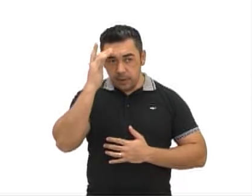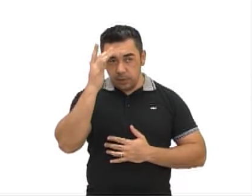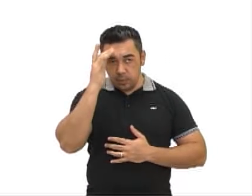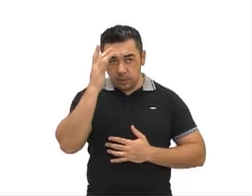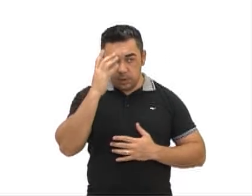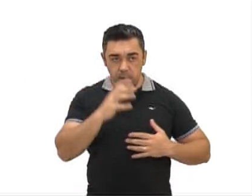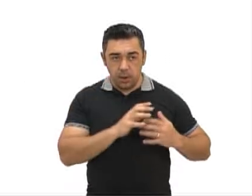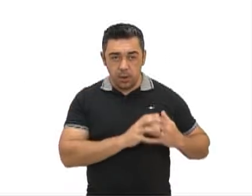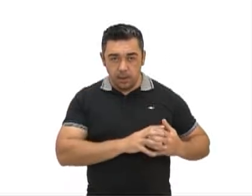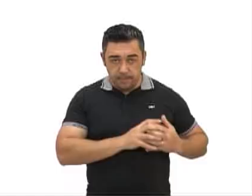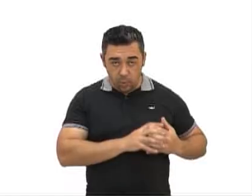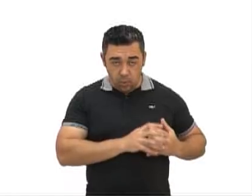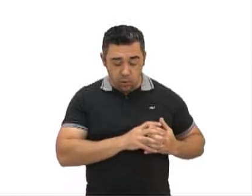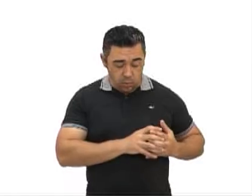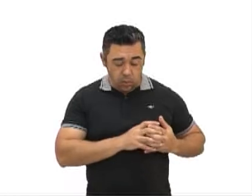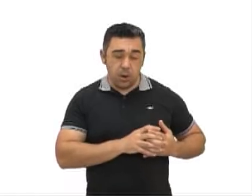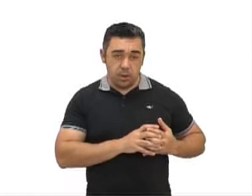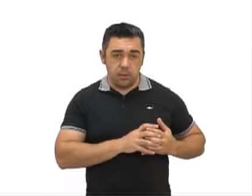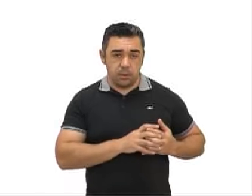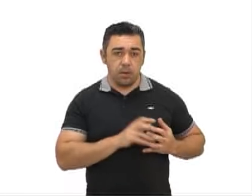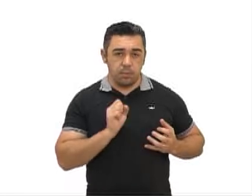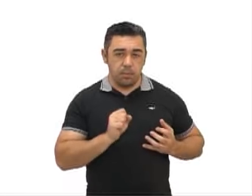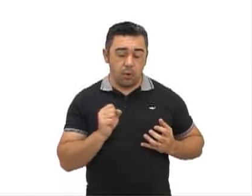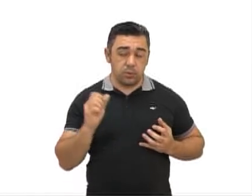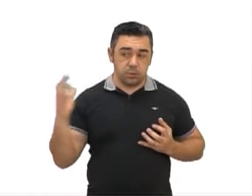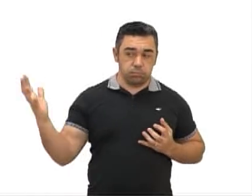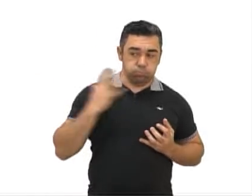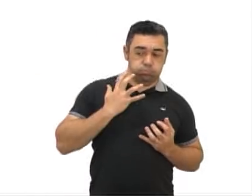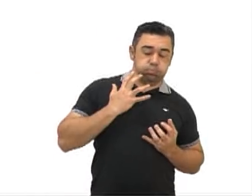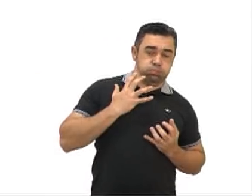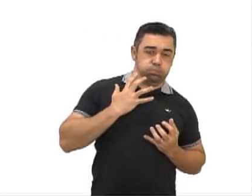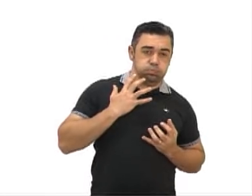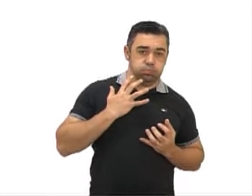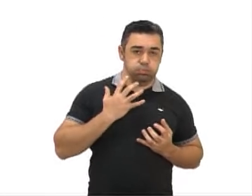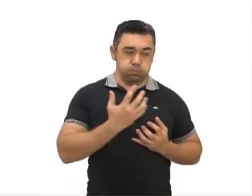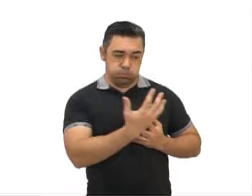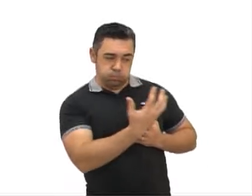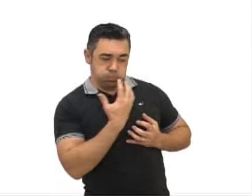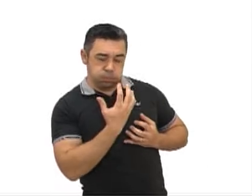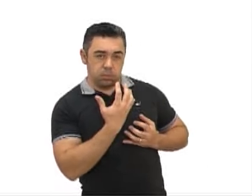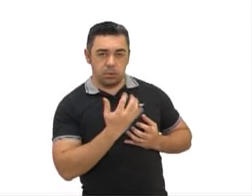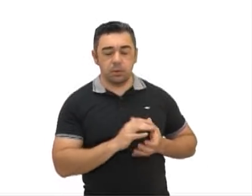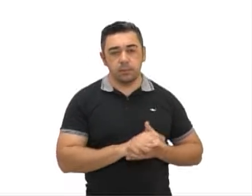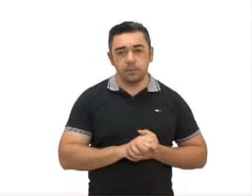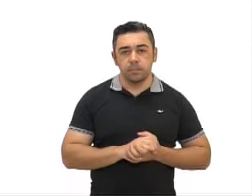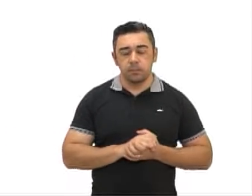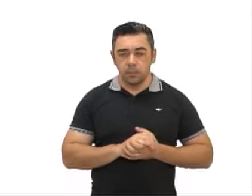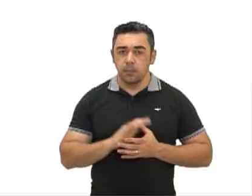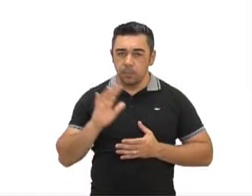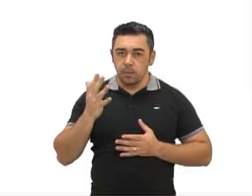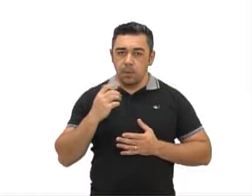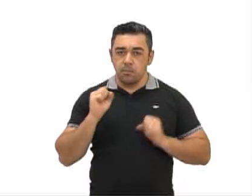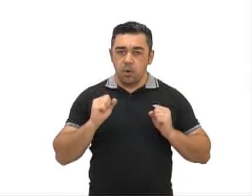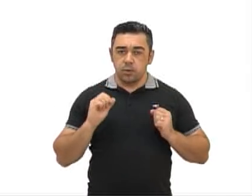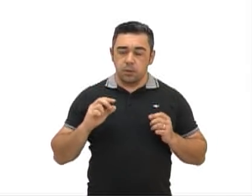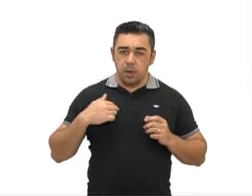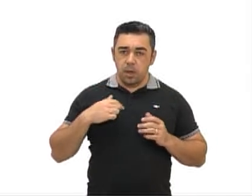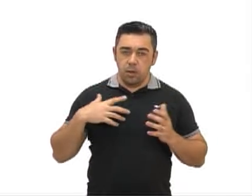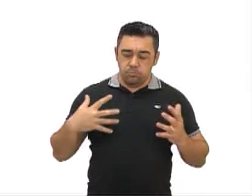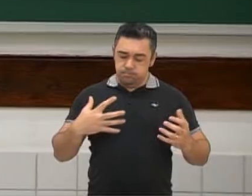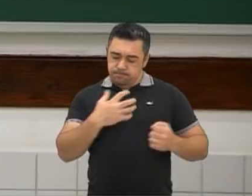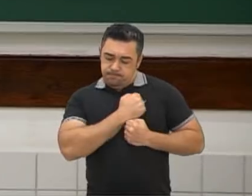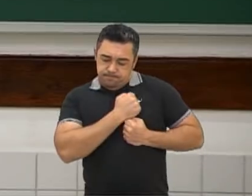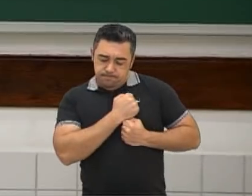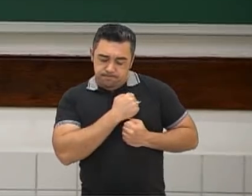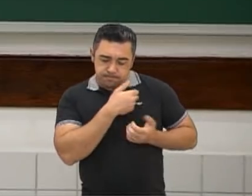está com a posse da bola pode sofrer um bloqueio. Isto é, pode ser derrubado ou